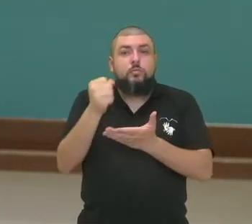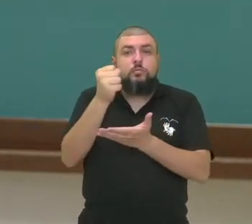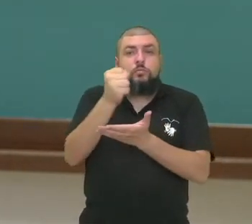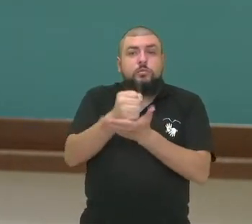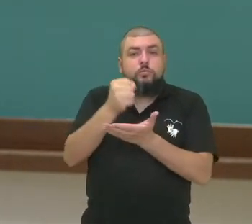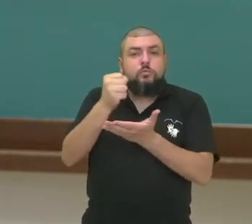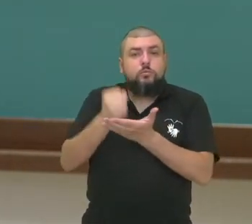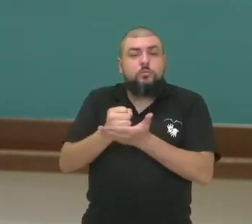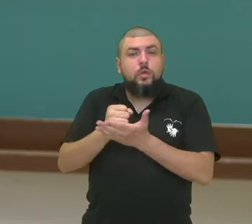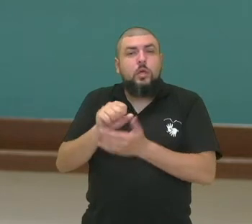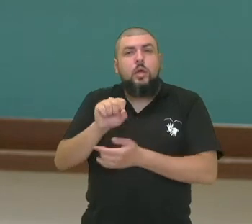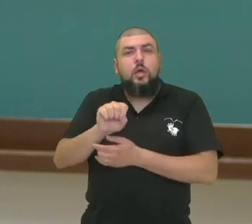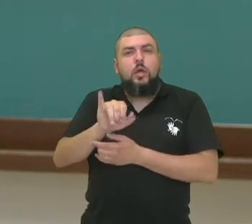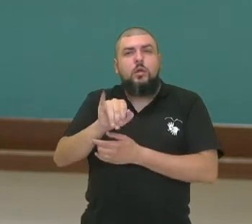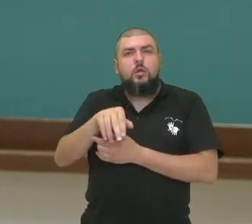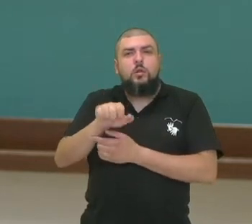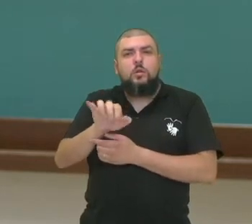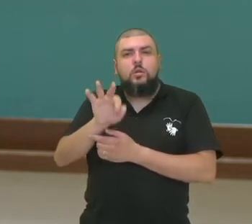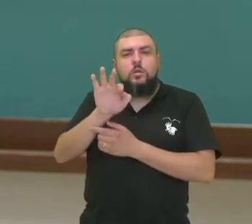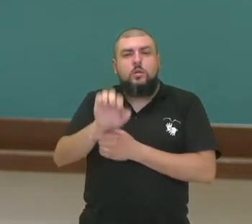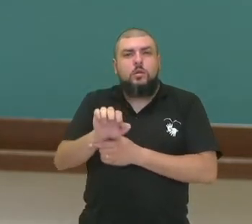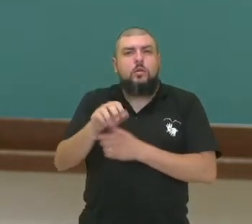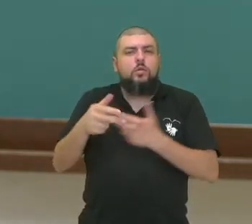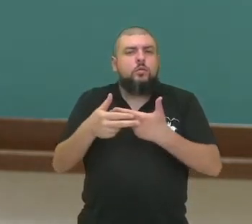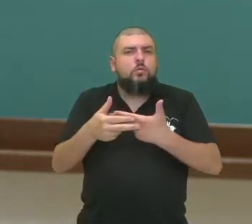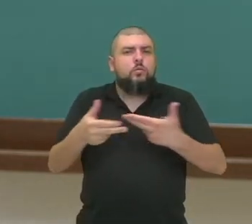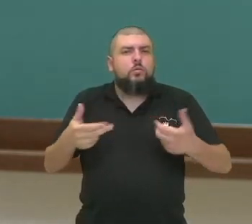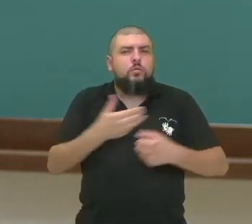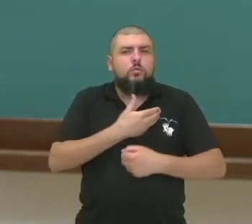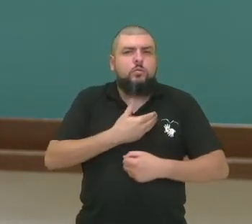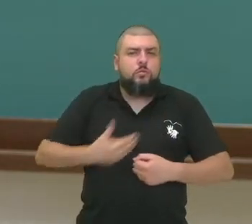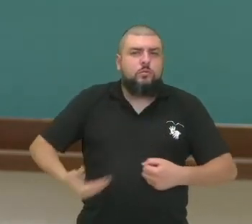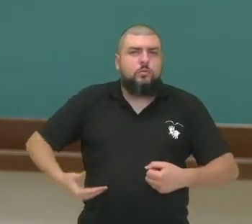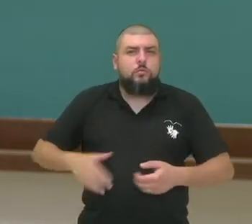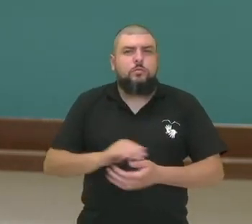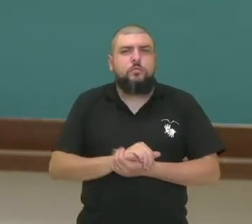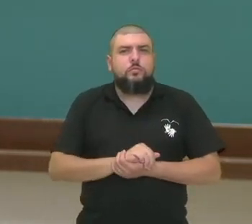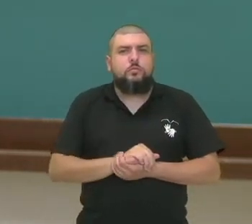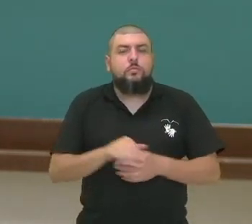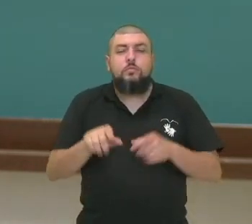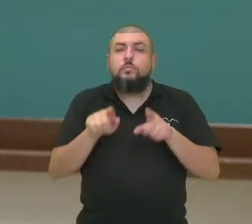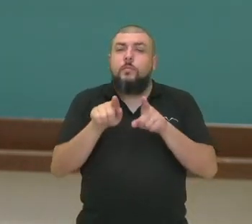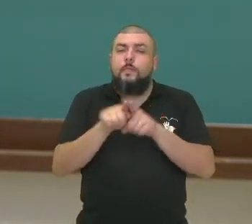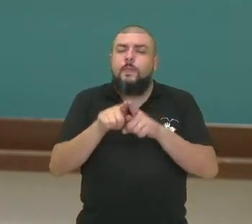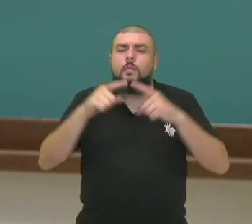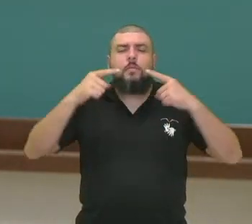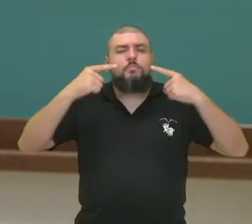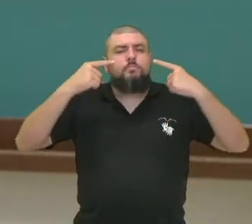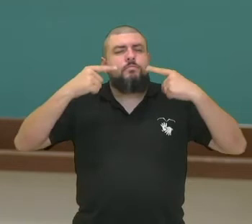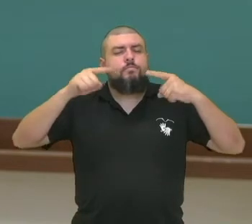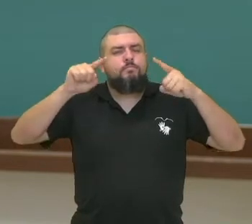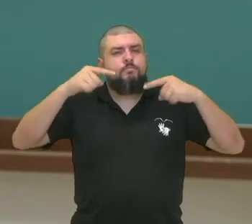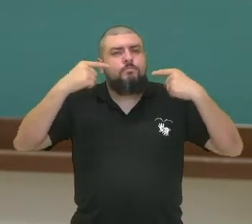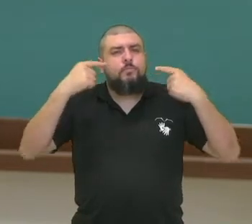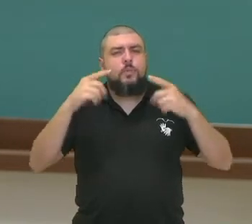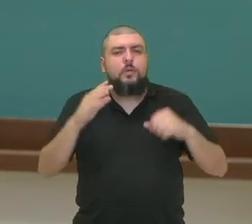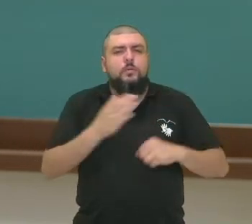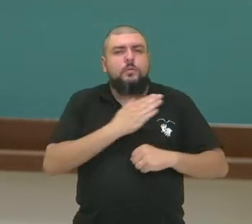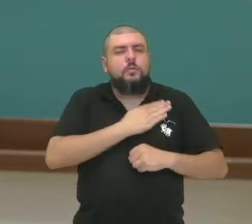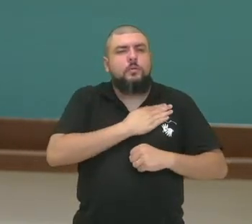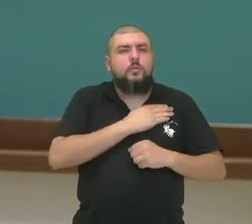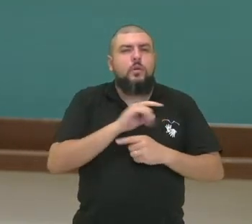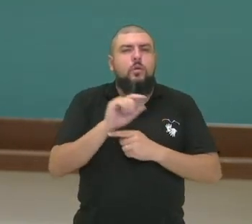oficializar atos do governo e o hino, que traz uma letra muito elogiosa, tratando